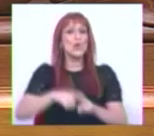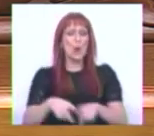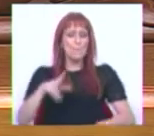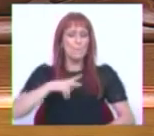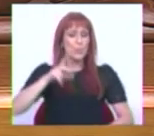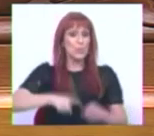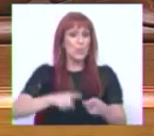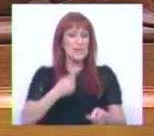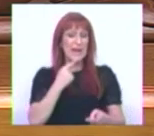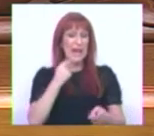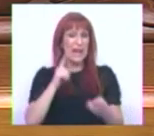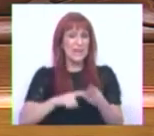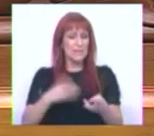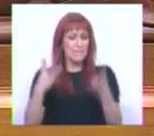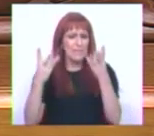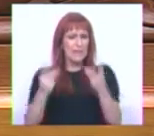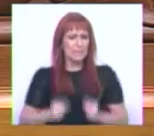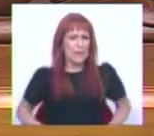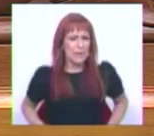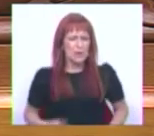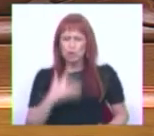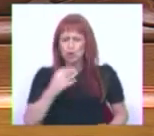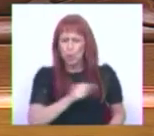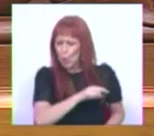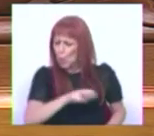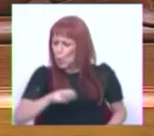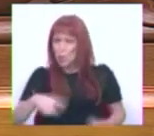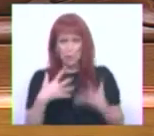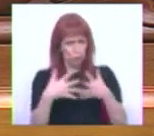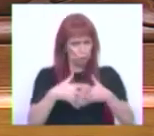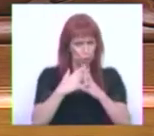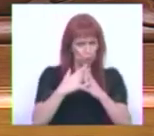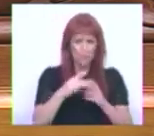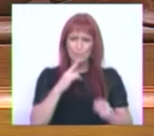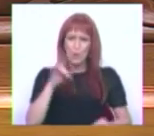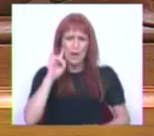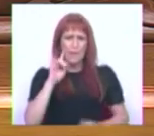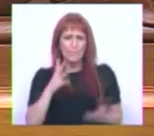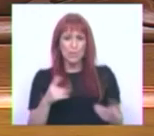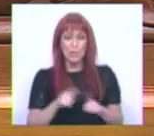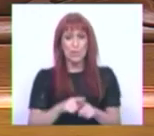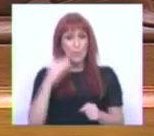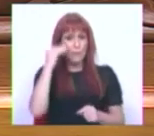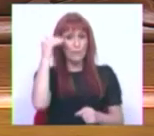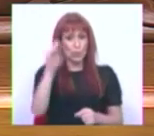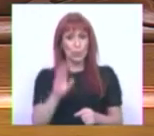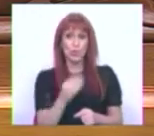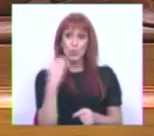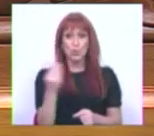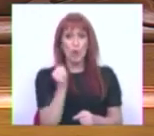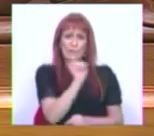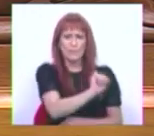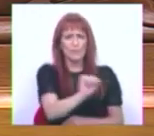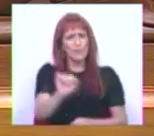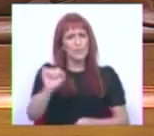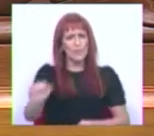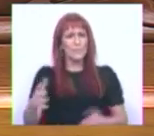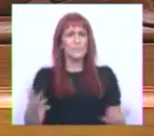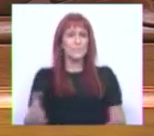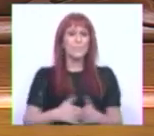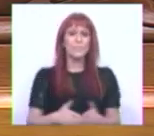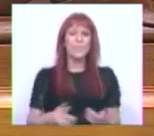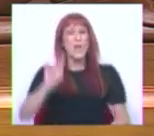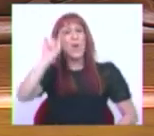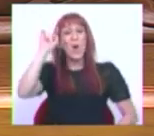português, inglês e matemática. Todas elas estruturantes e muito importantes para o futuro dos nossos jovens.